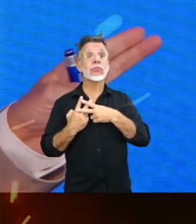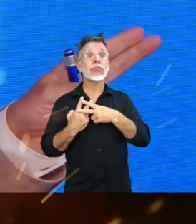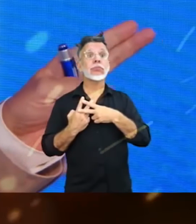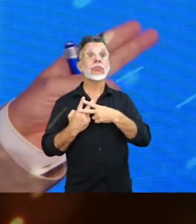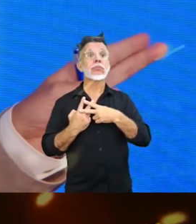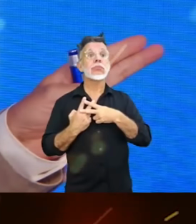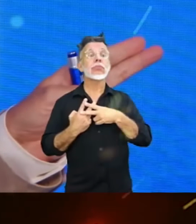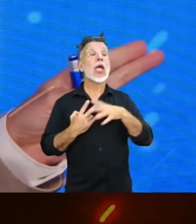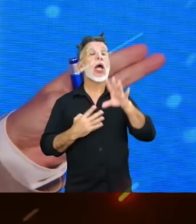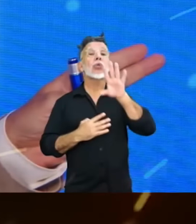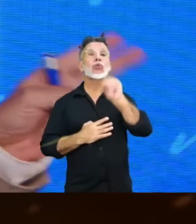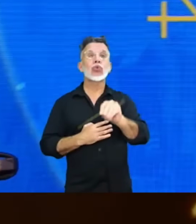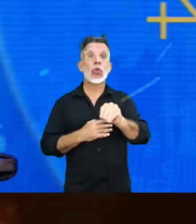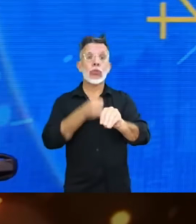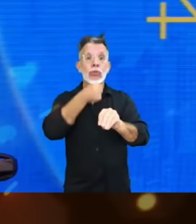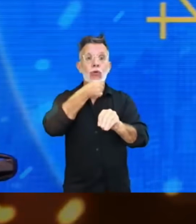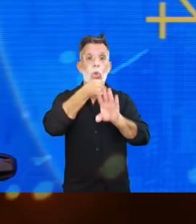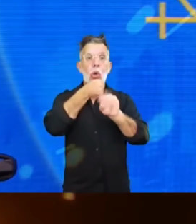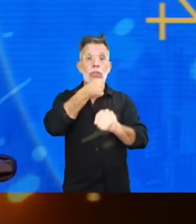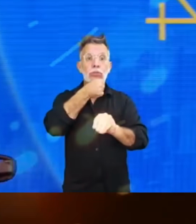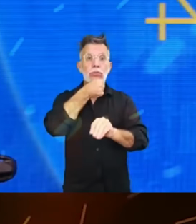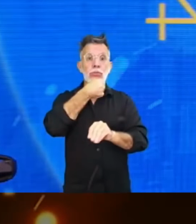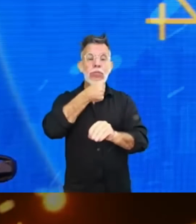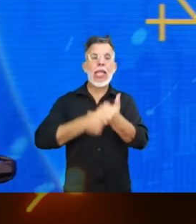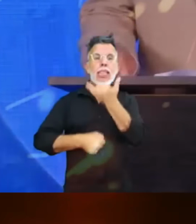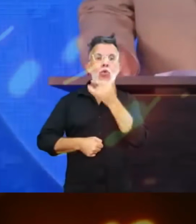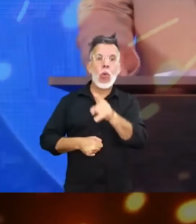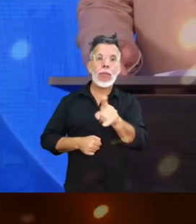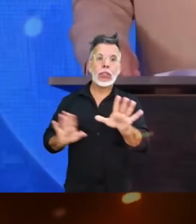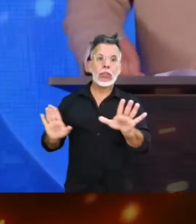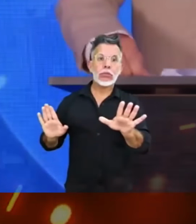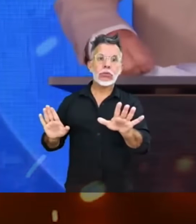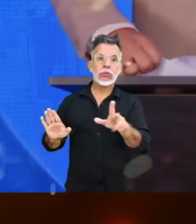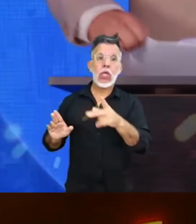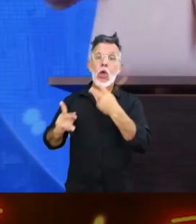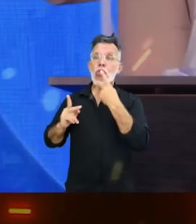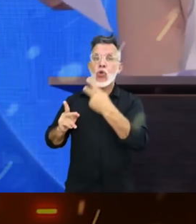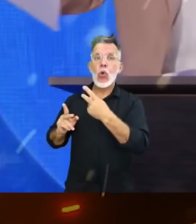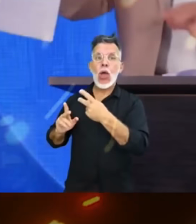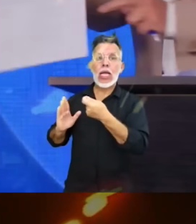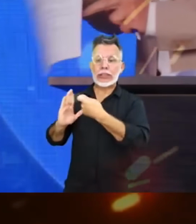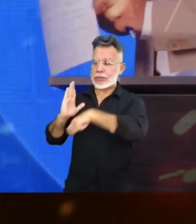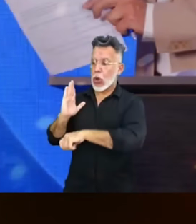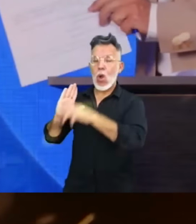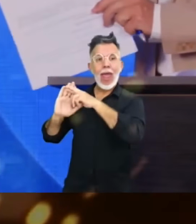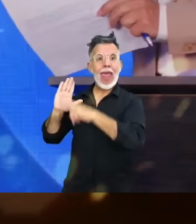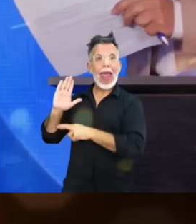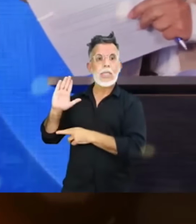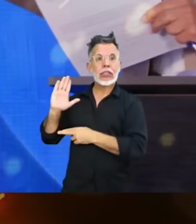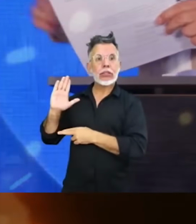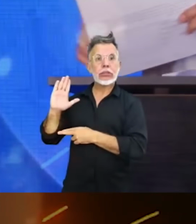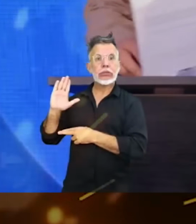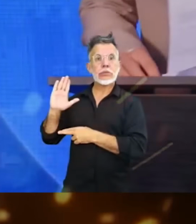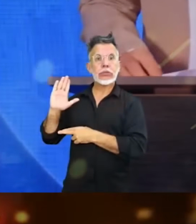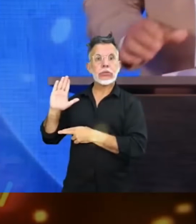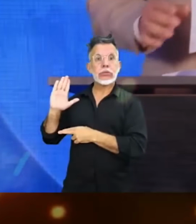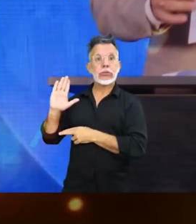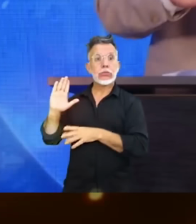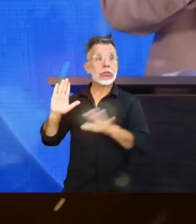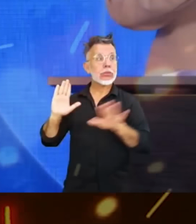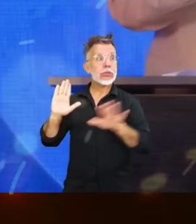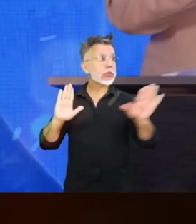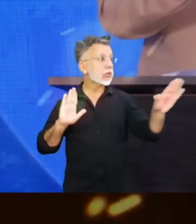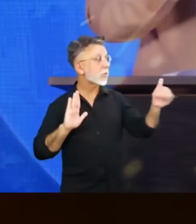microfone por favor ca o microfone desculpa candidato o senhor assinou regras se o senhor desculpa candidato desculpa candidato